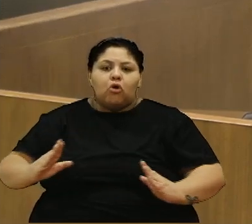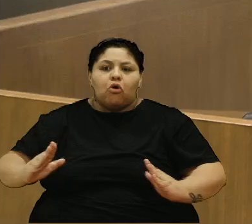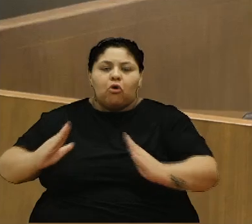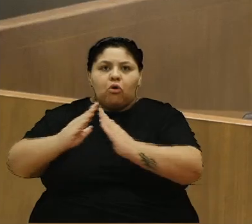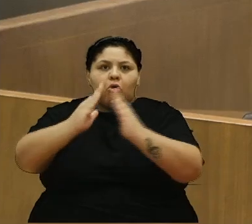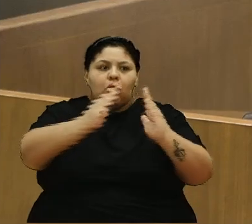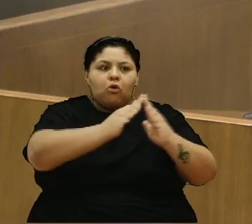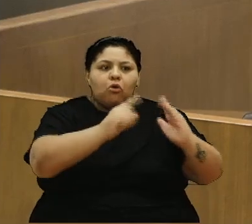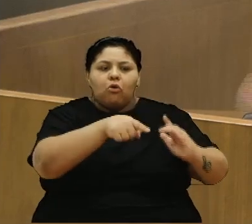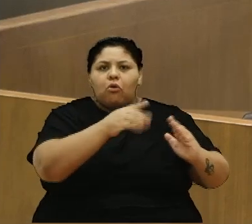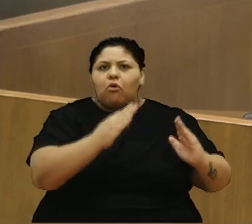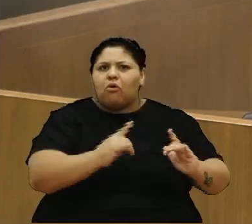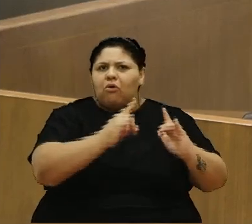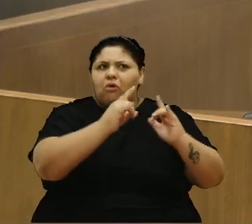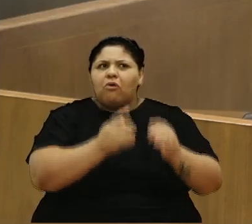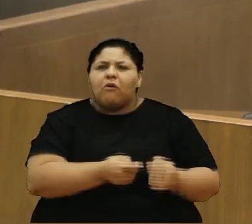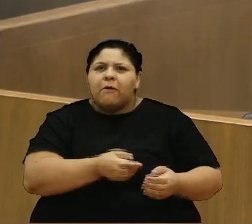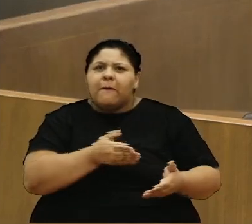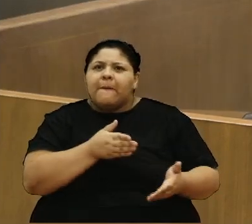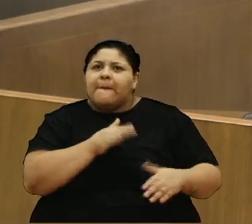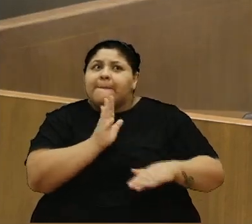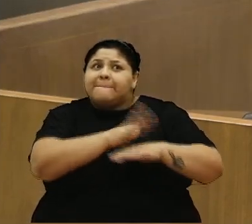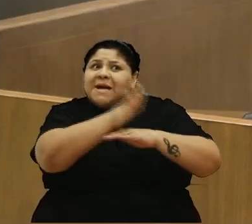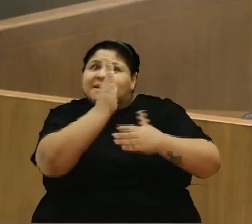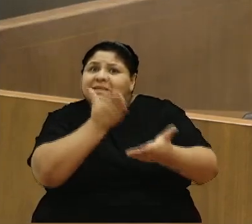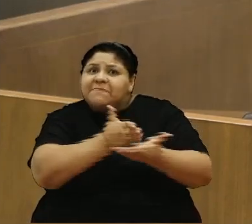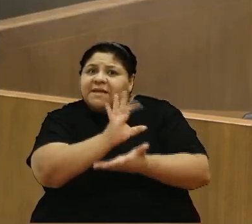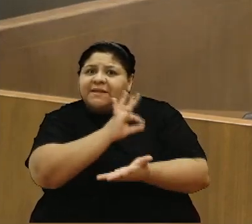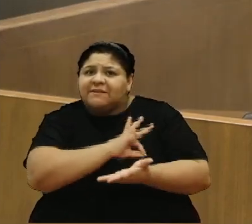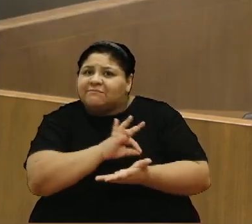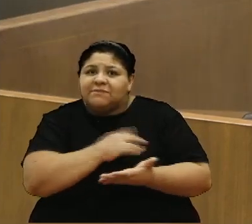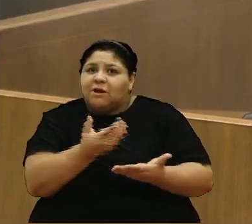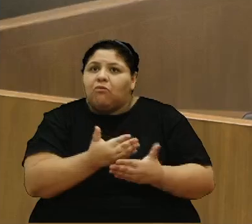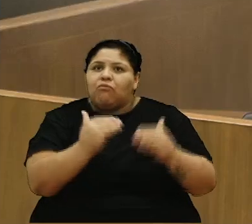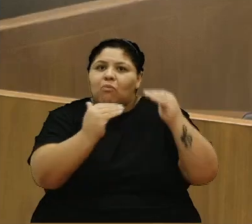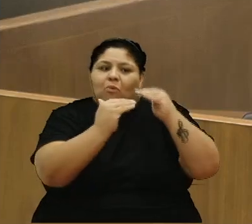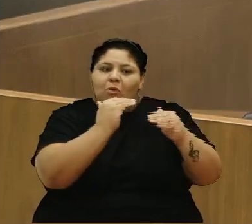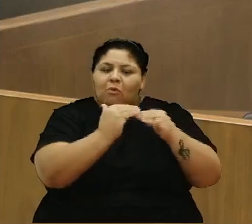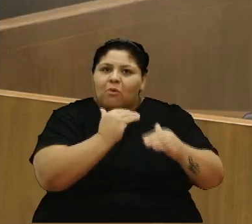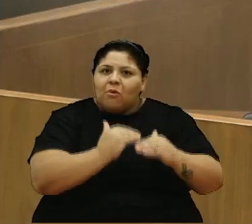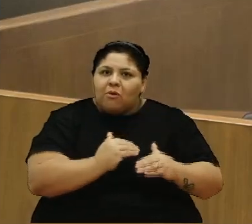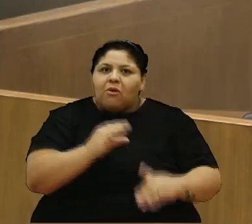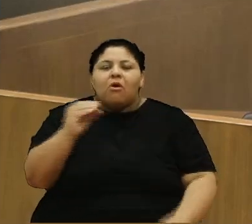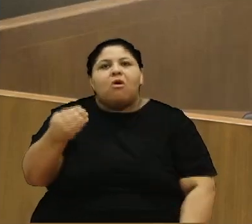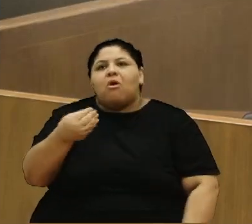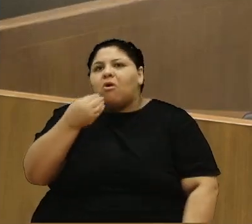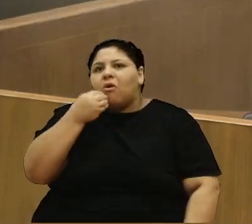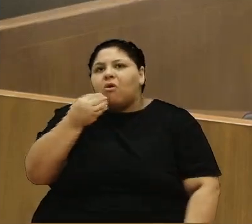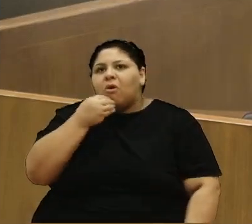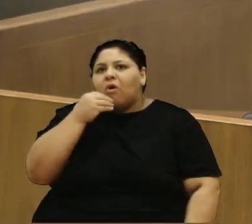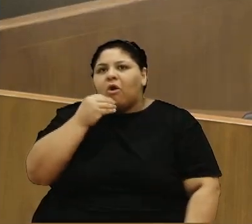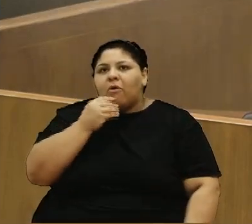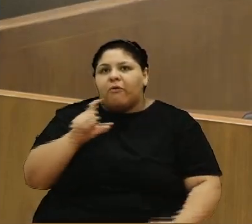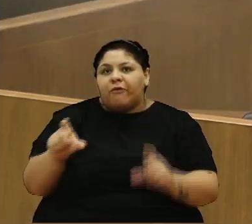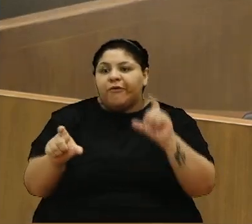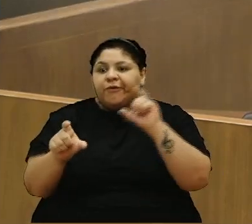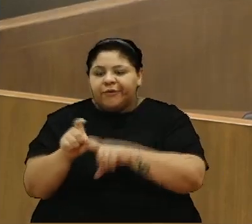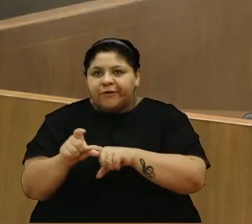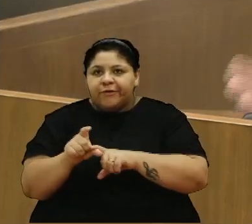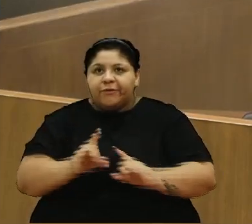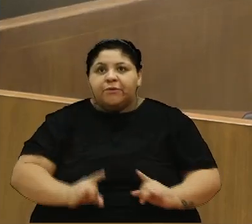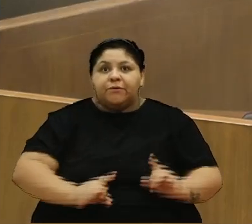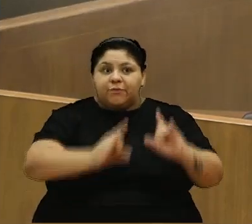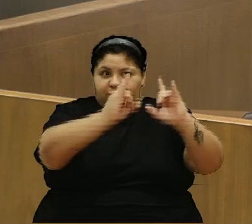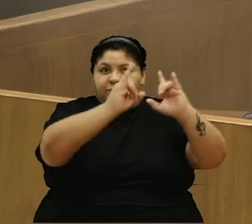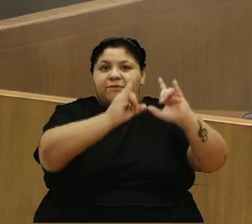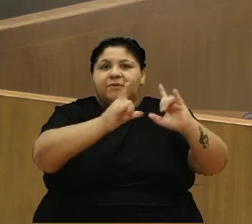dá mais da metade do salário. Então, é uma conta que não fecha. E aí é óbvio que essas famílias vão acabar devendo o valor do condomínio,